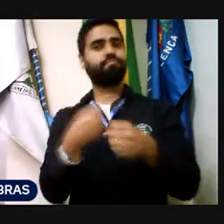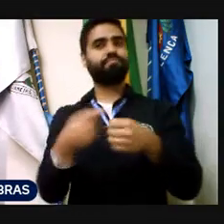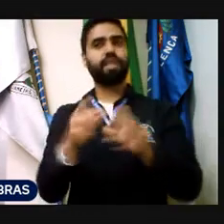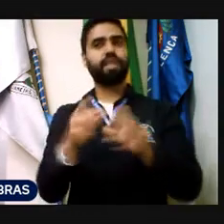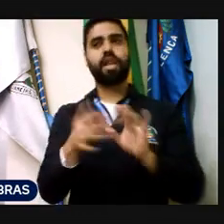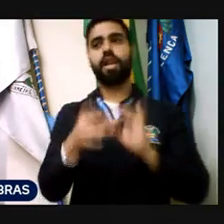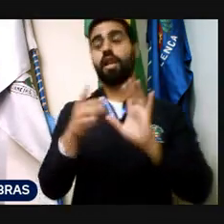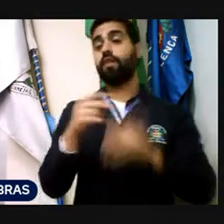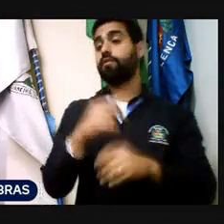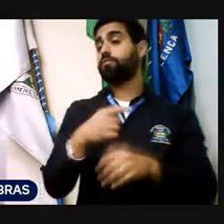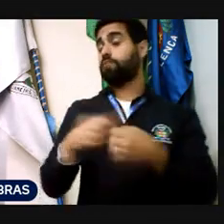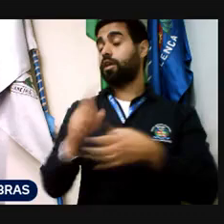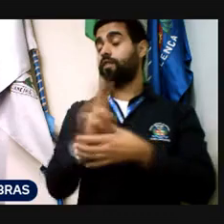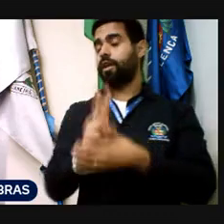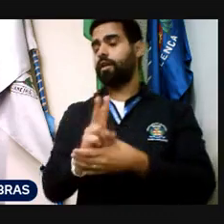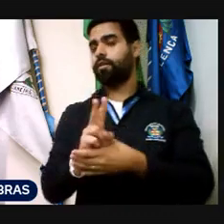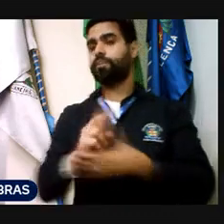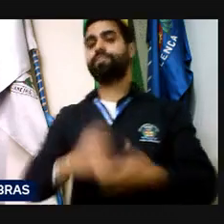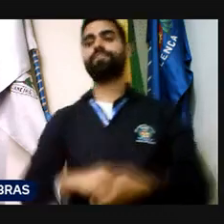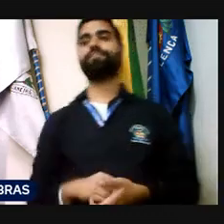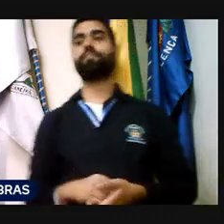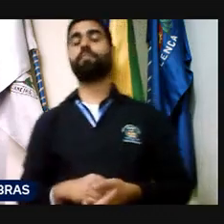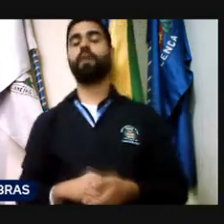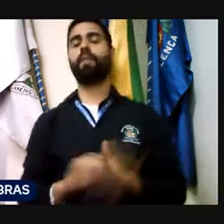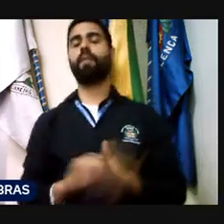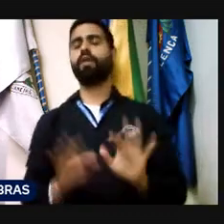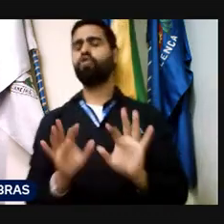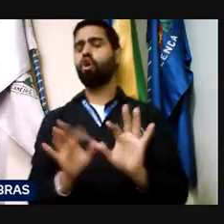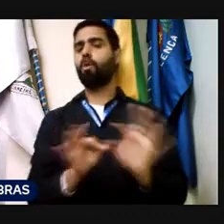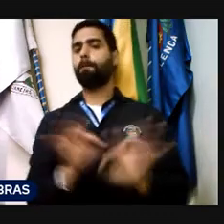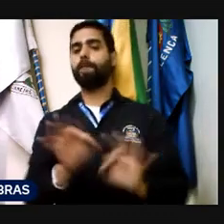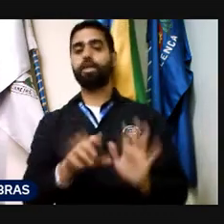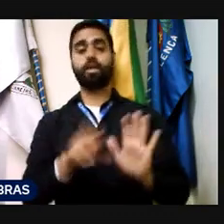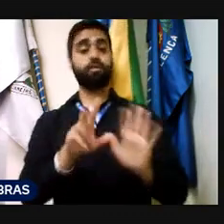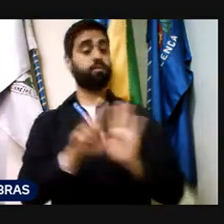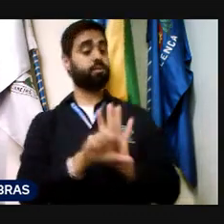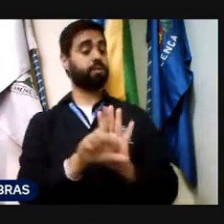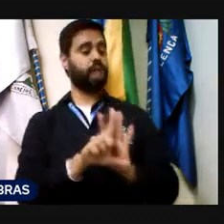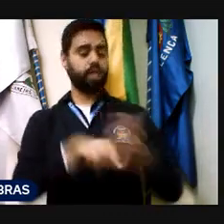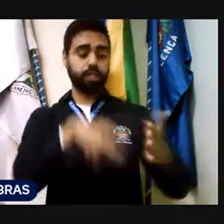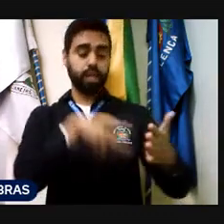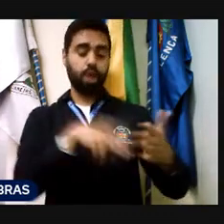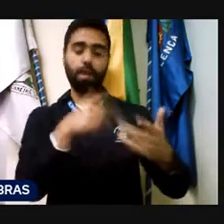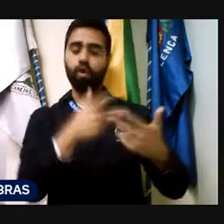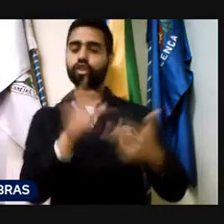Valença. De início, cumpre ressaltar que o projeto de lei sobre análise versa sobre questão essencialmente